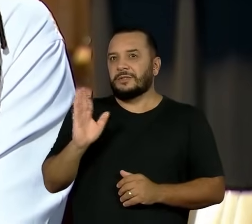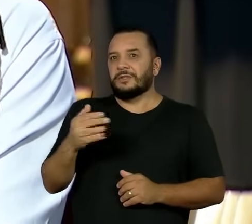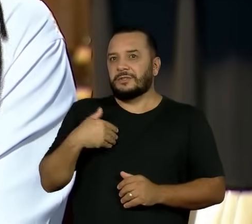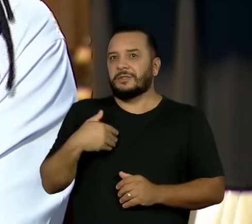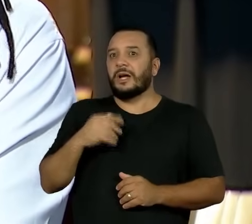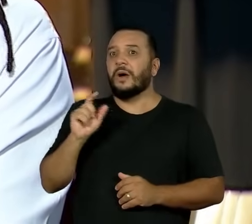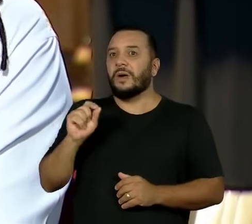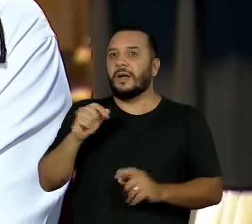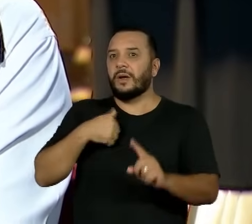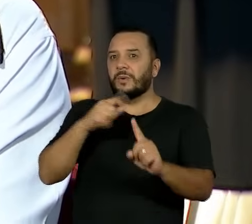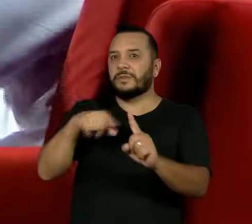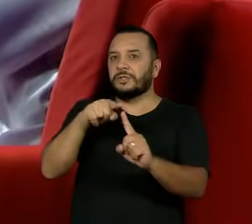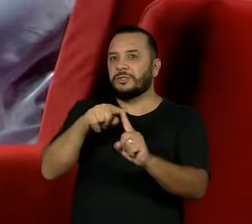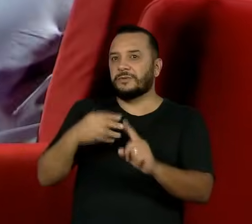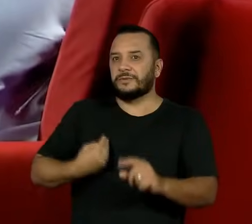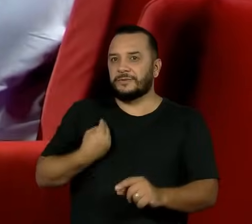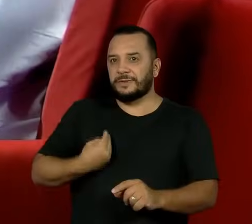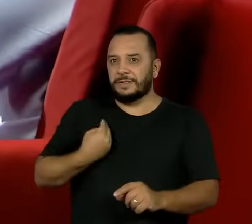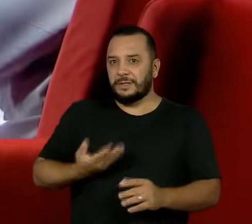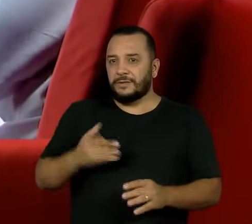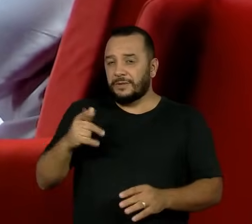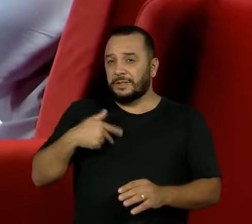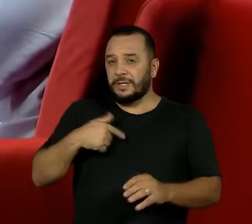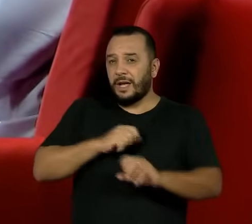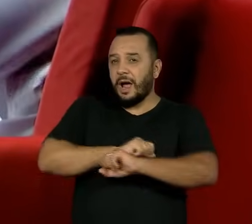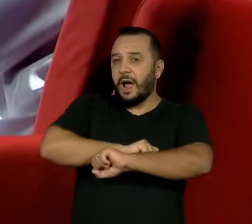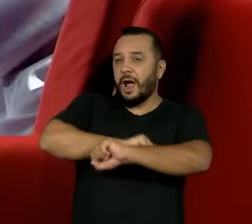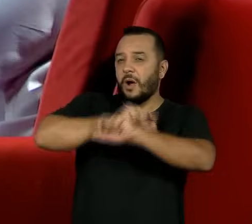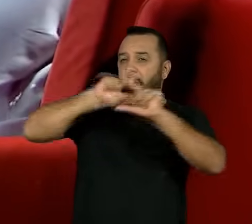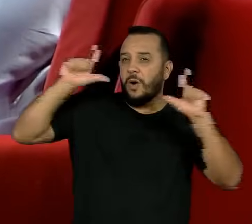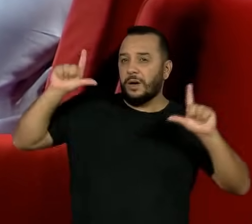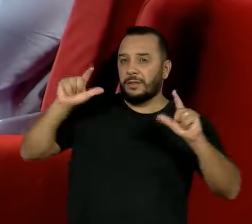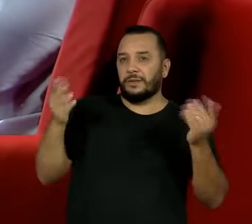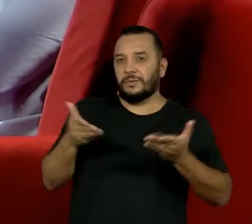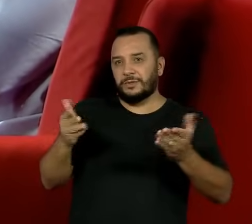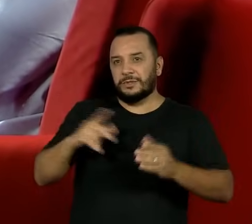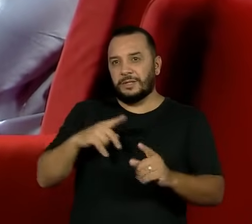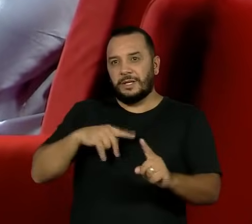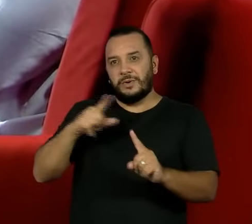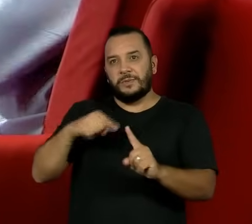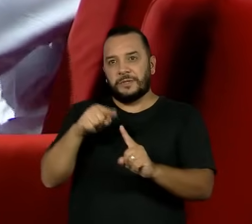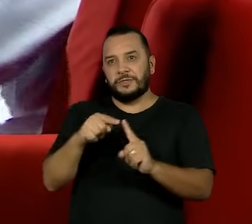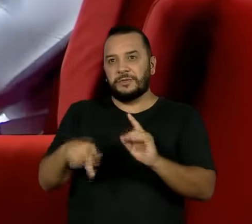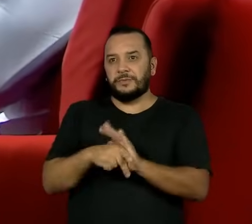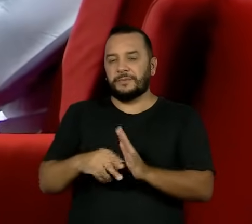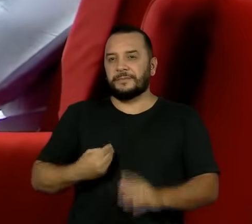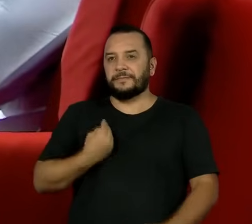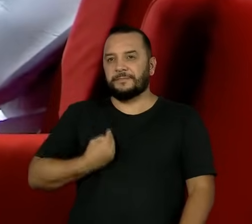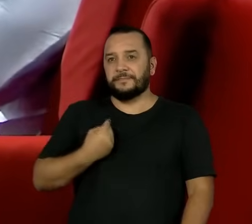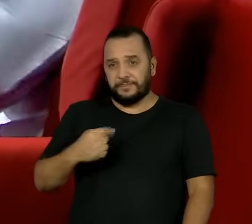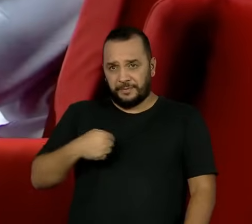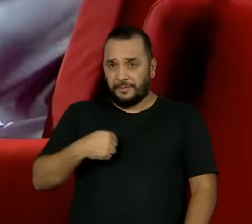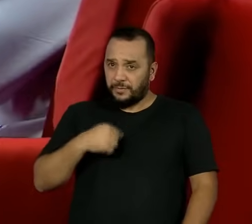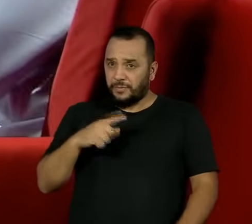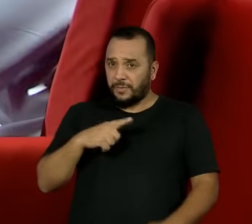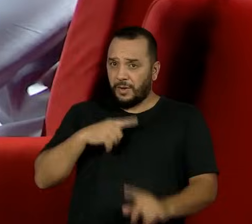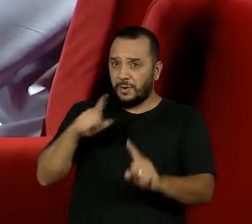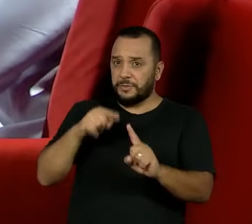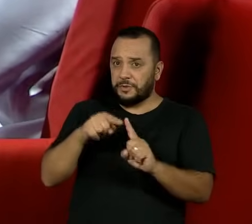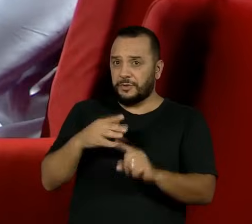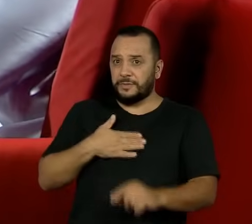é o propósito de vida. Quando você acorda hoje, você tem um propósito de vida. Tá. Eu tenho um, que ele pode